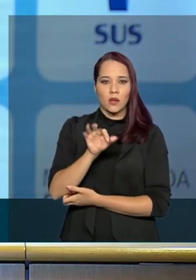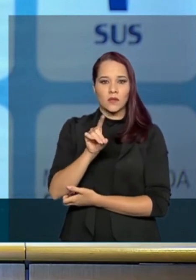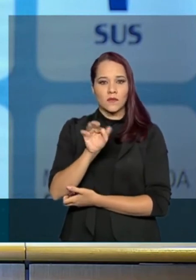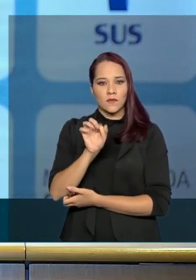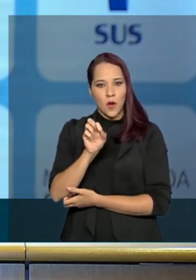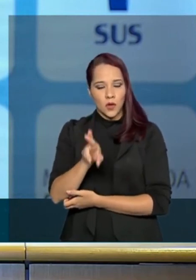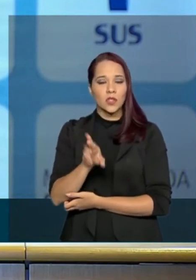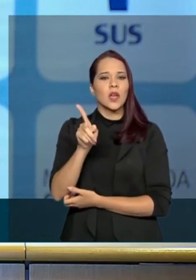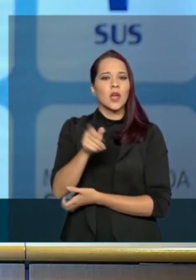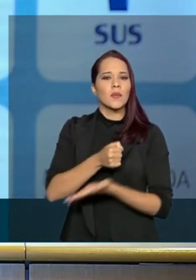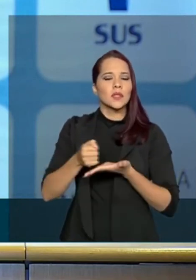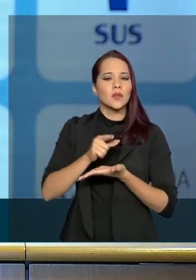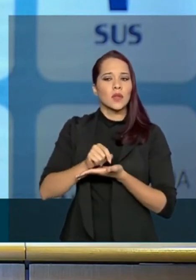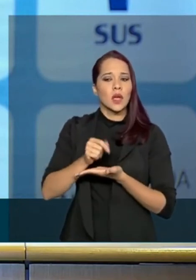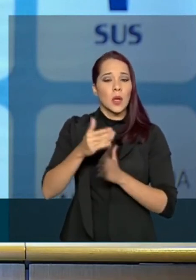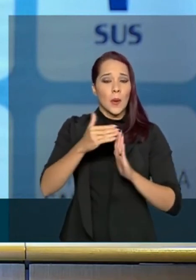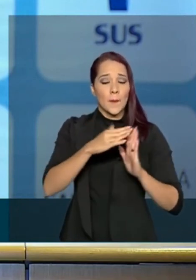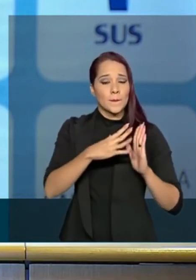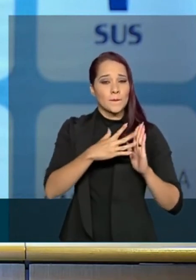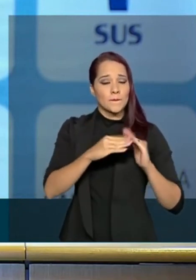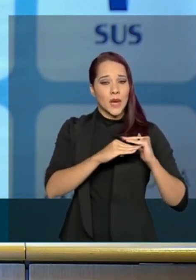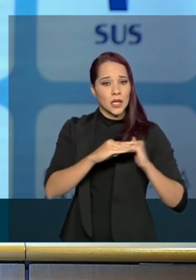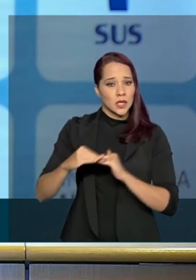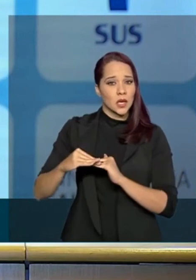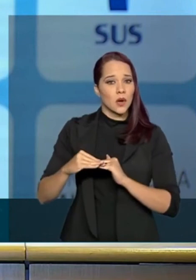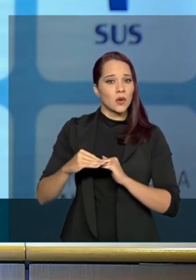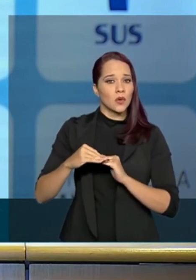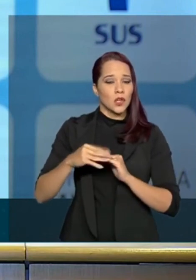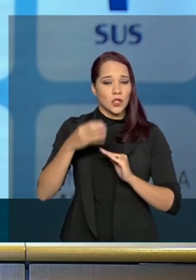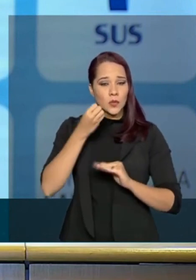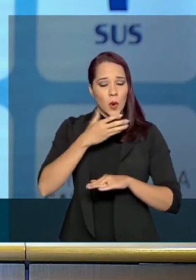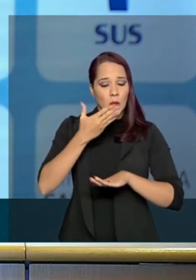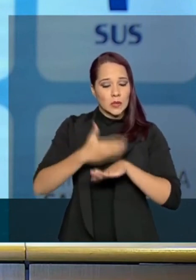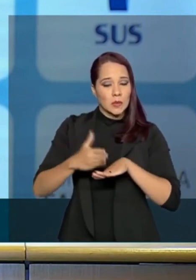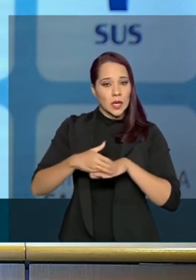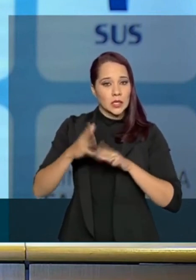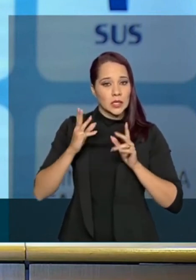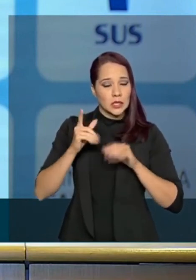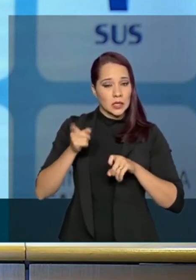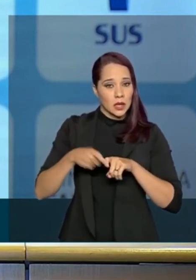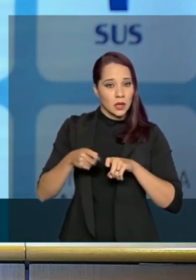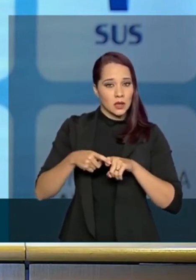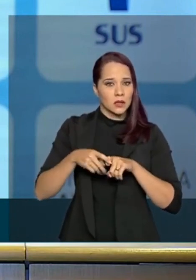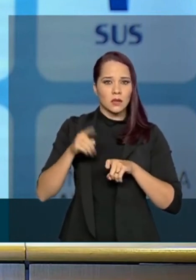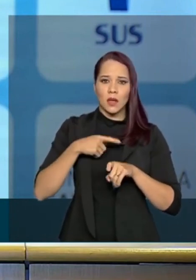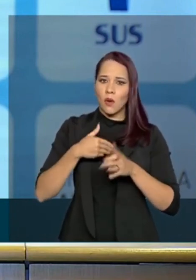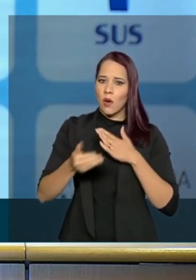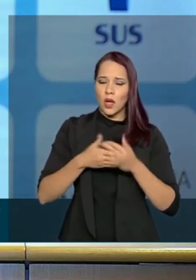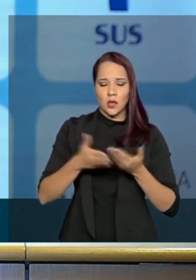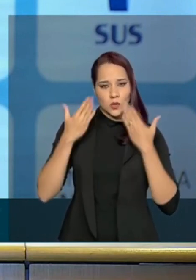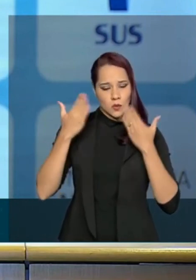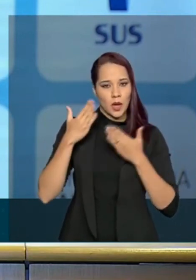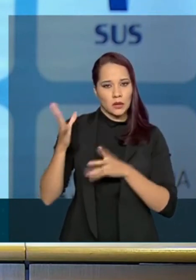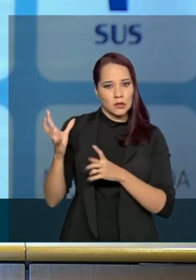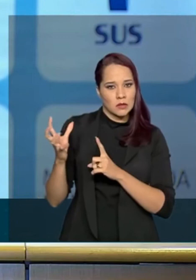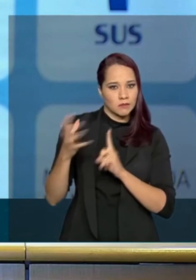são baseadas num padrão internacional de boas práticas clínicas e estabelecem a ocorrência de qualquer suspeita de